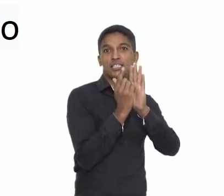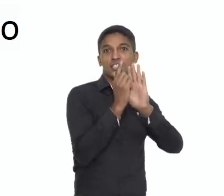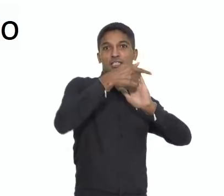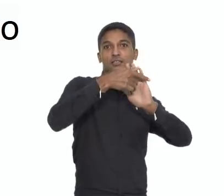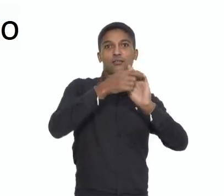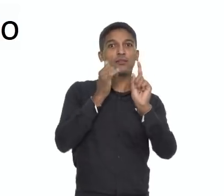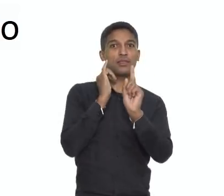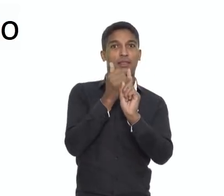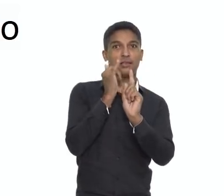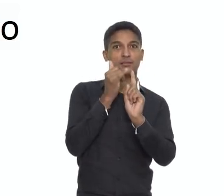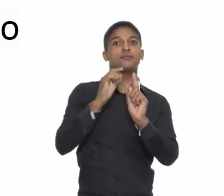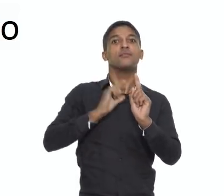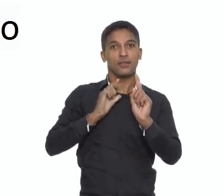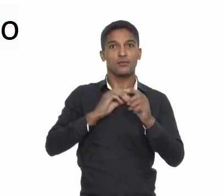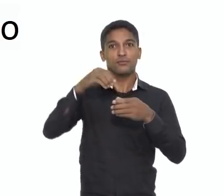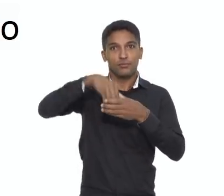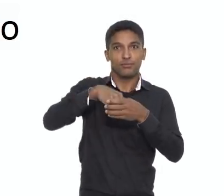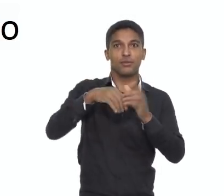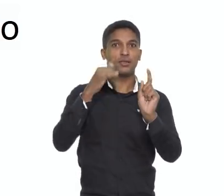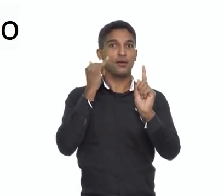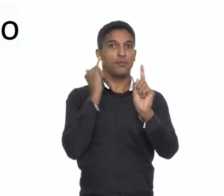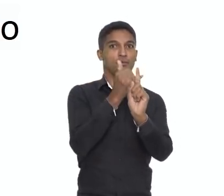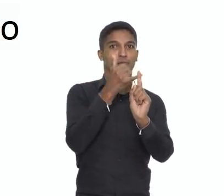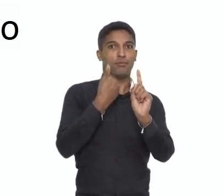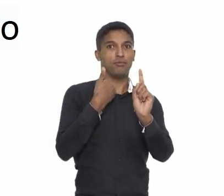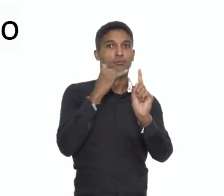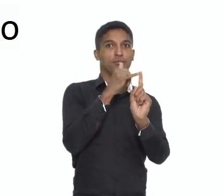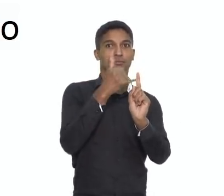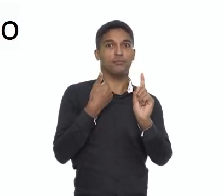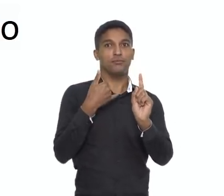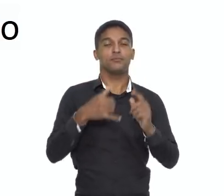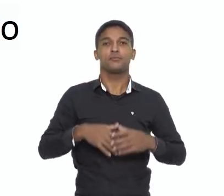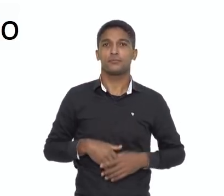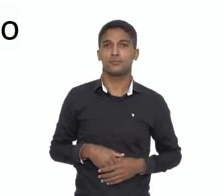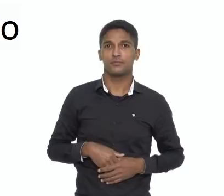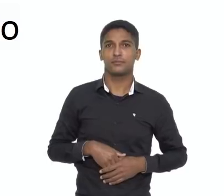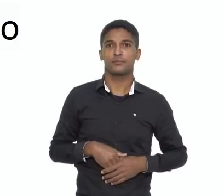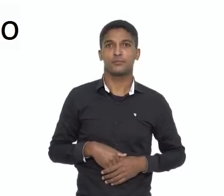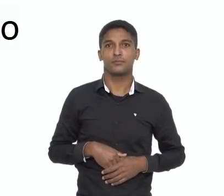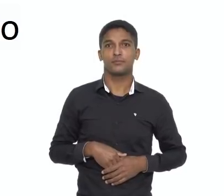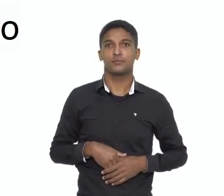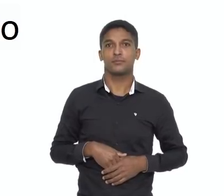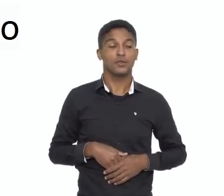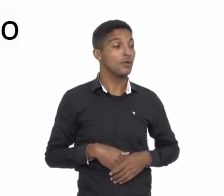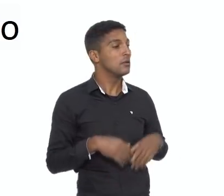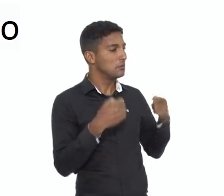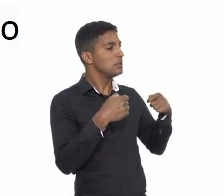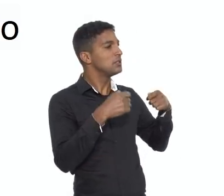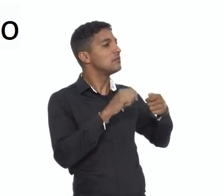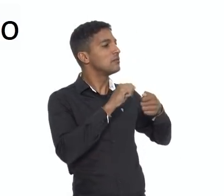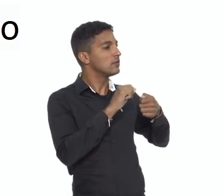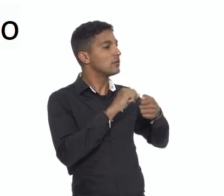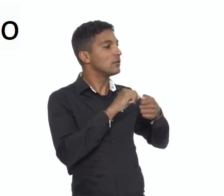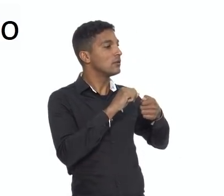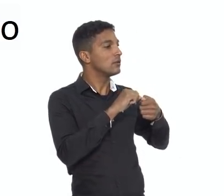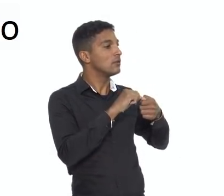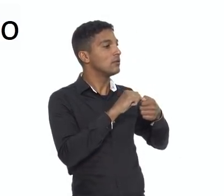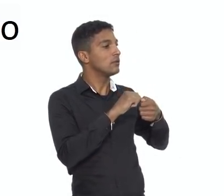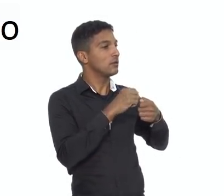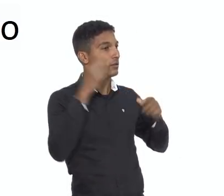é preciso fazer? Perguntou o príncipezinho. É preciso ser paciente, respondeu a